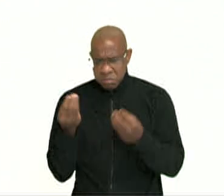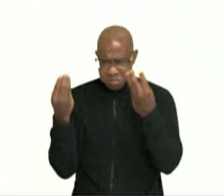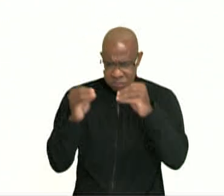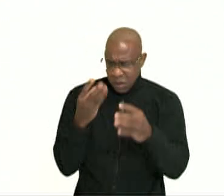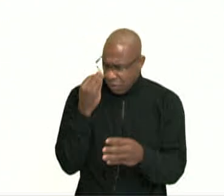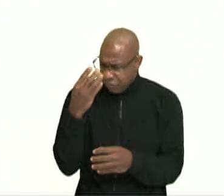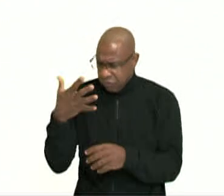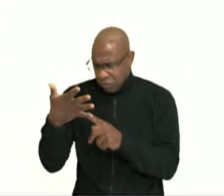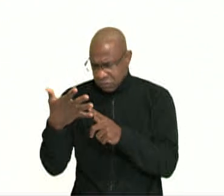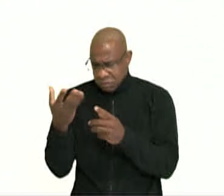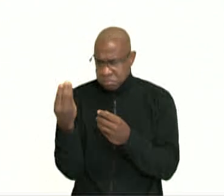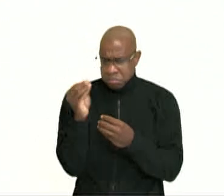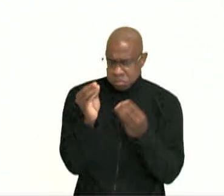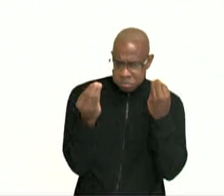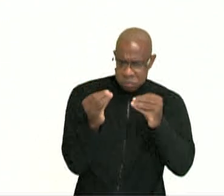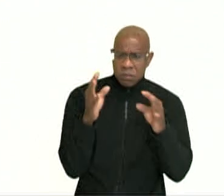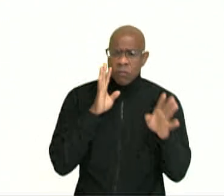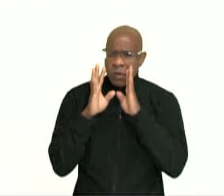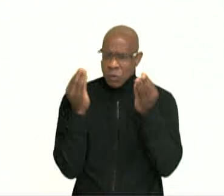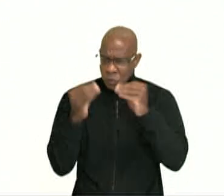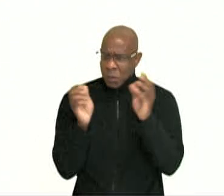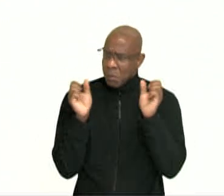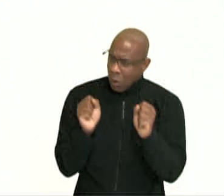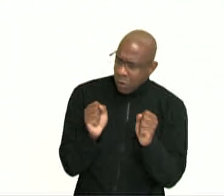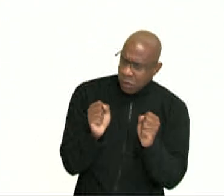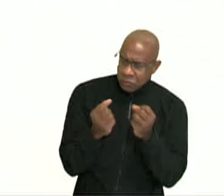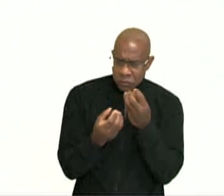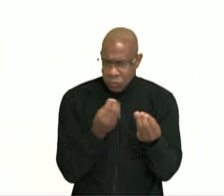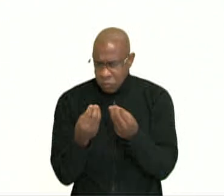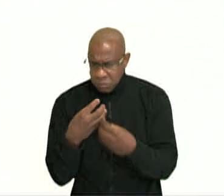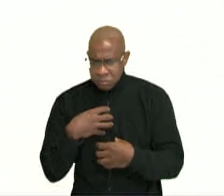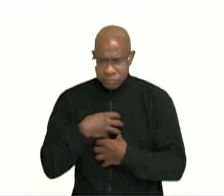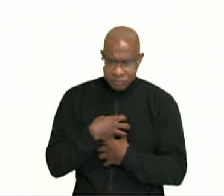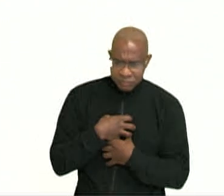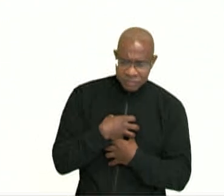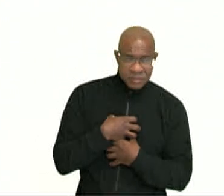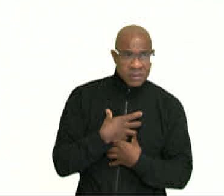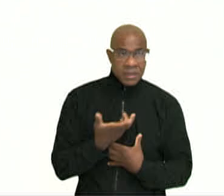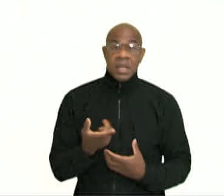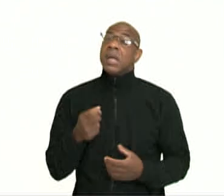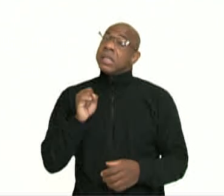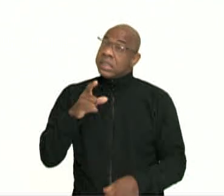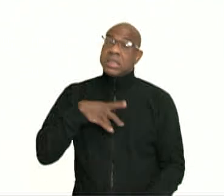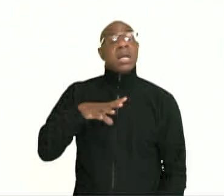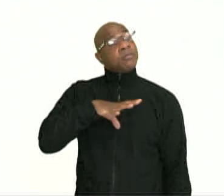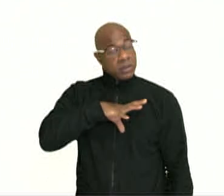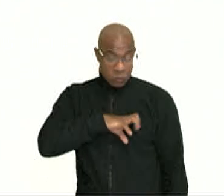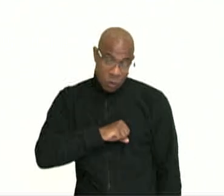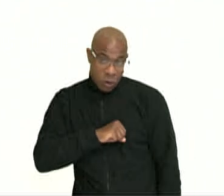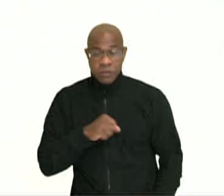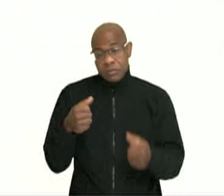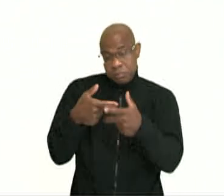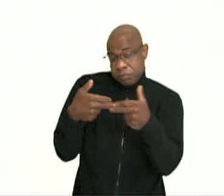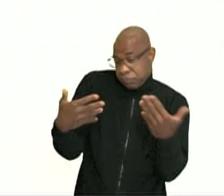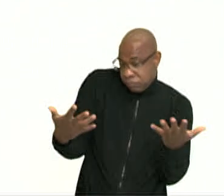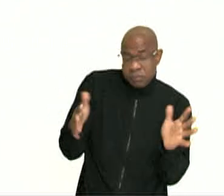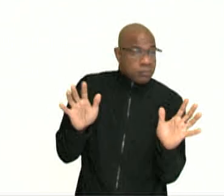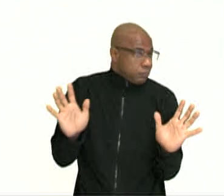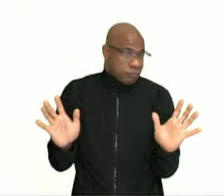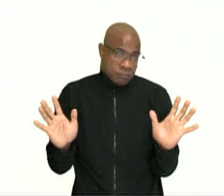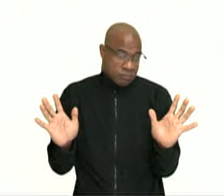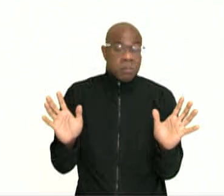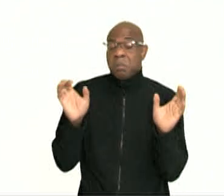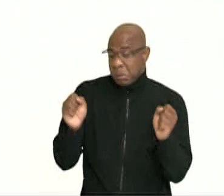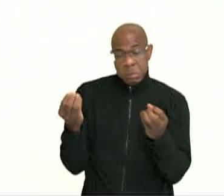que está escrevendo. Se te parecer saudável, porque é algo que você gosta, ou talvez possa ajudar outra pessoa, vá